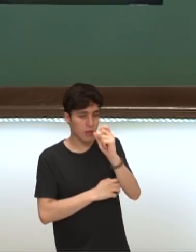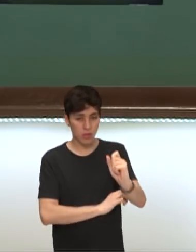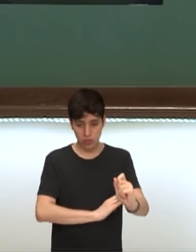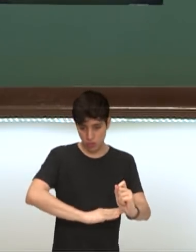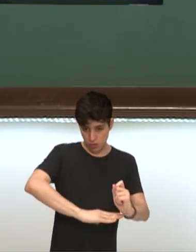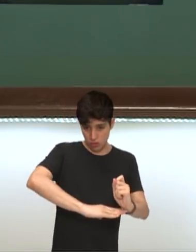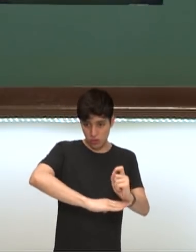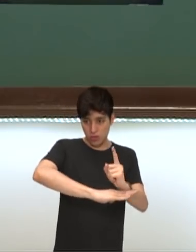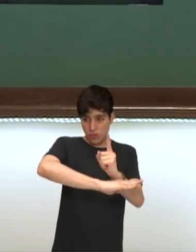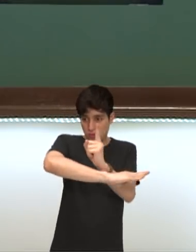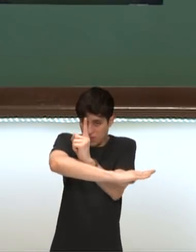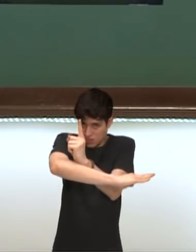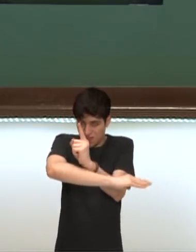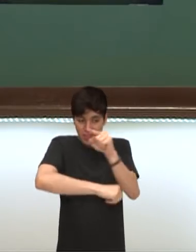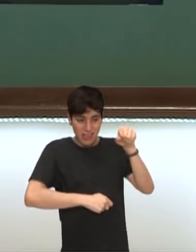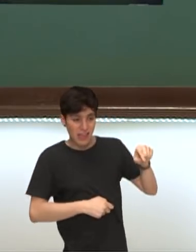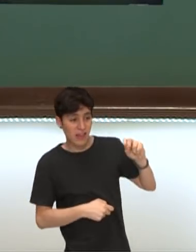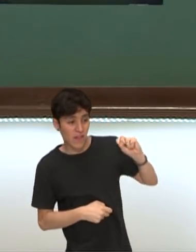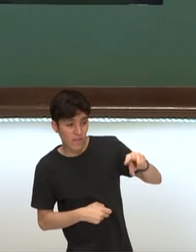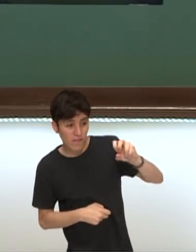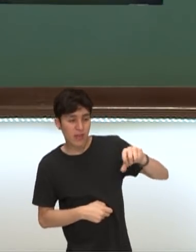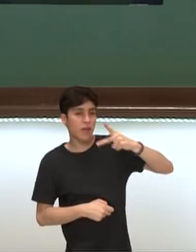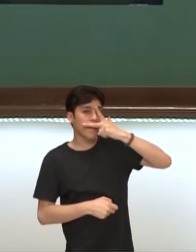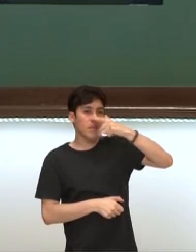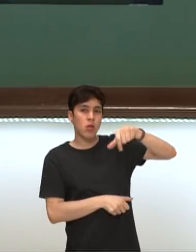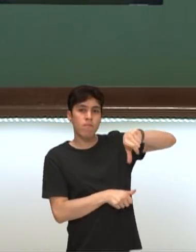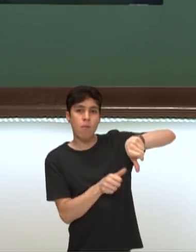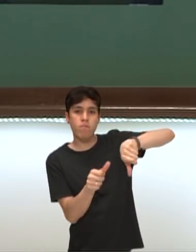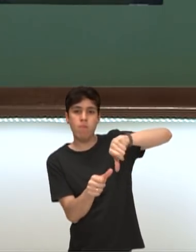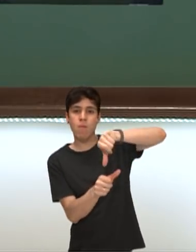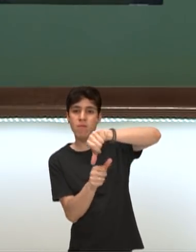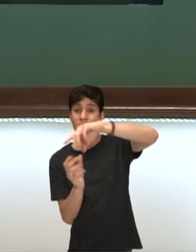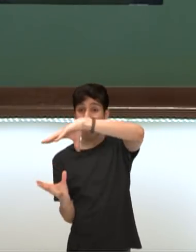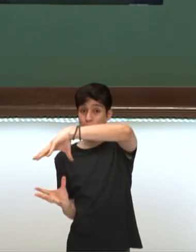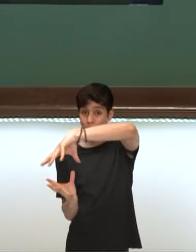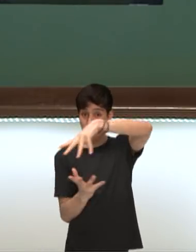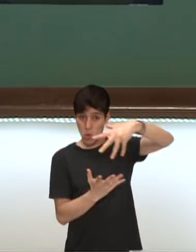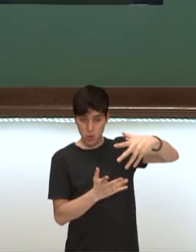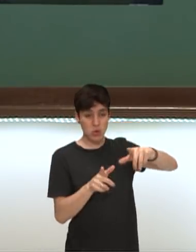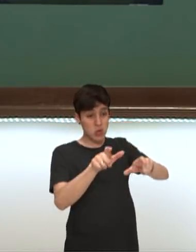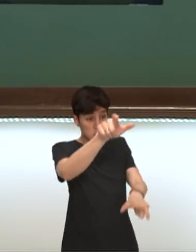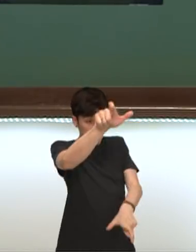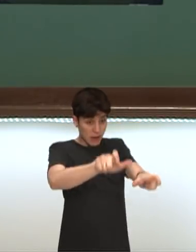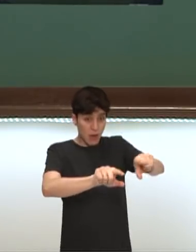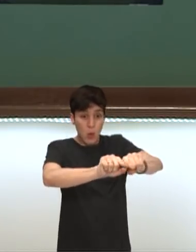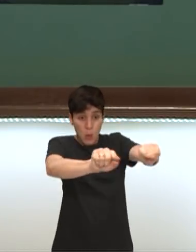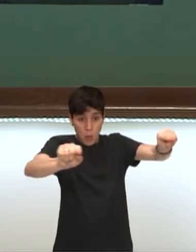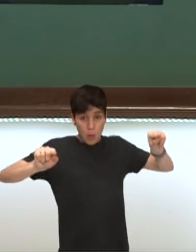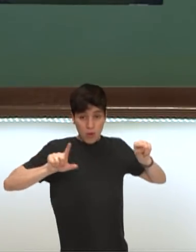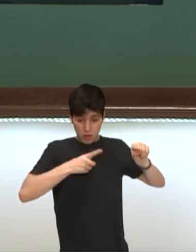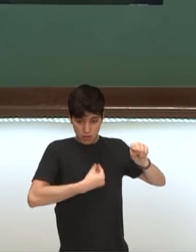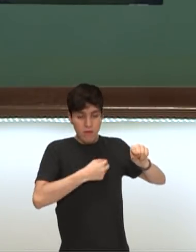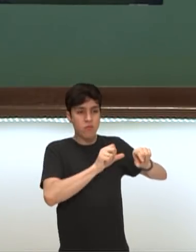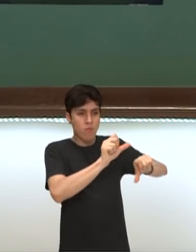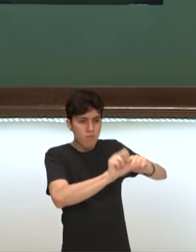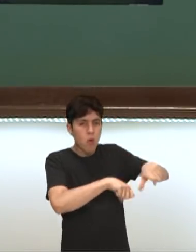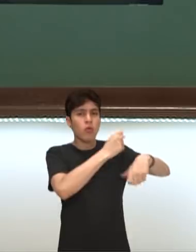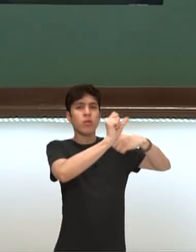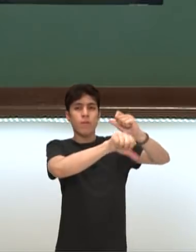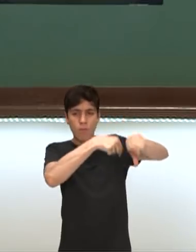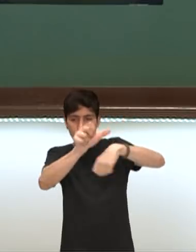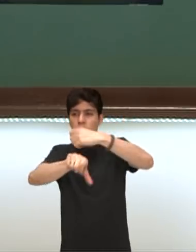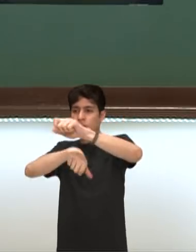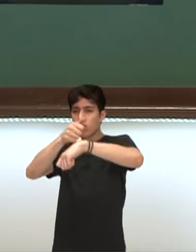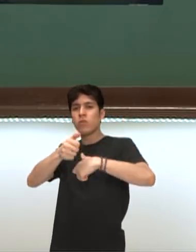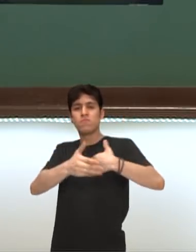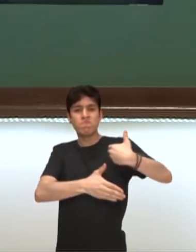vírus participam de toda a evolução do planeta, das espécies, presentes no planeta Terra. Então,